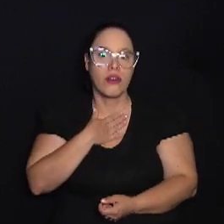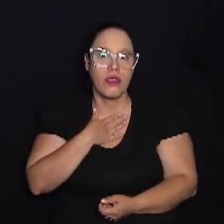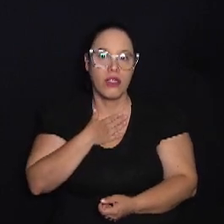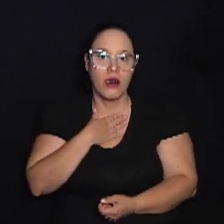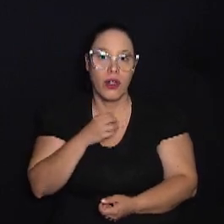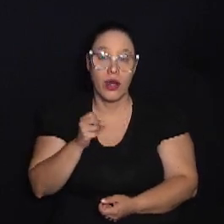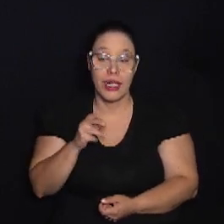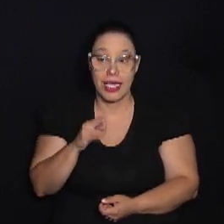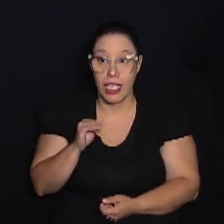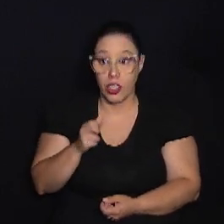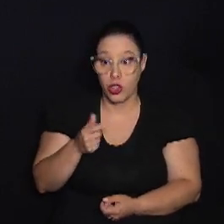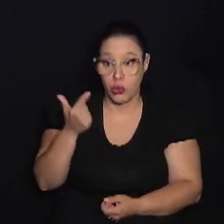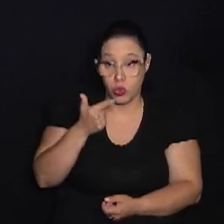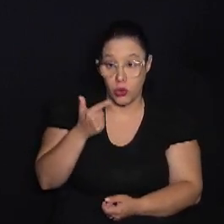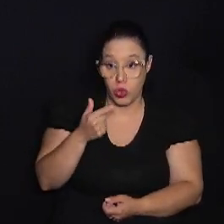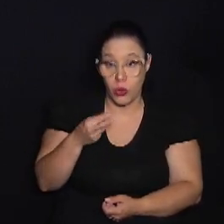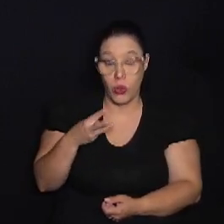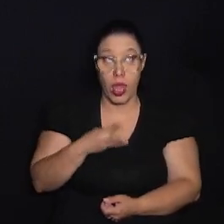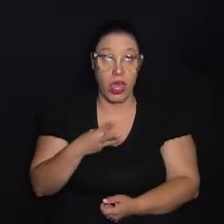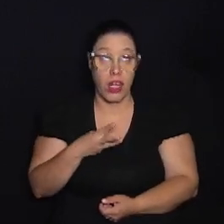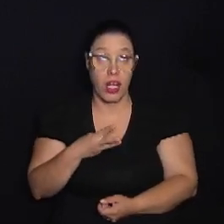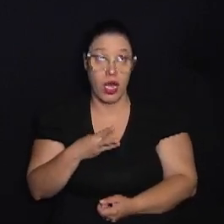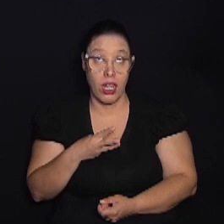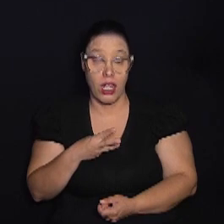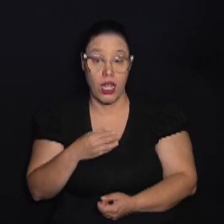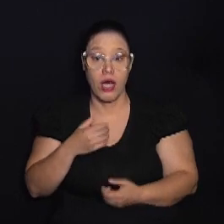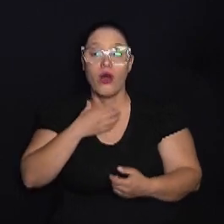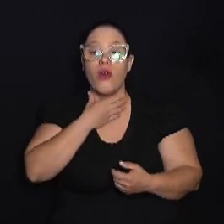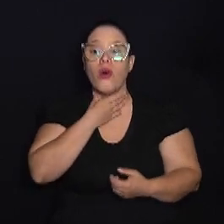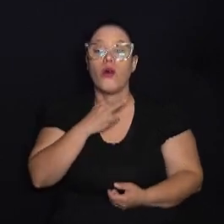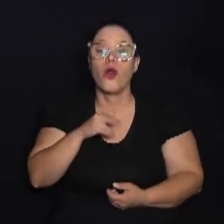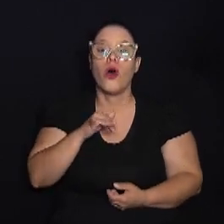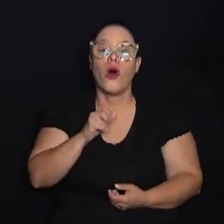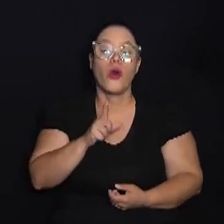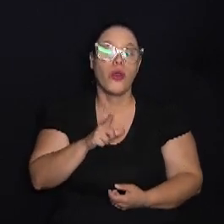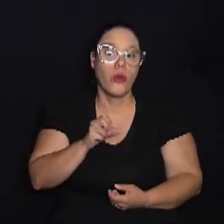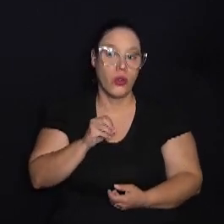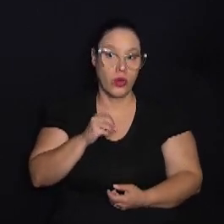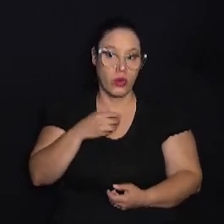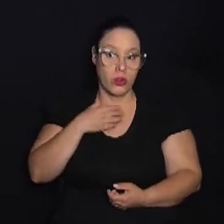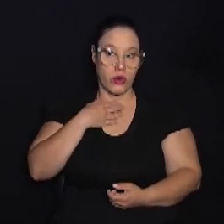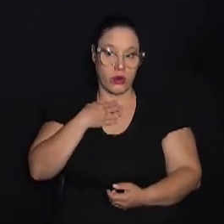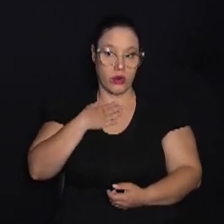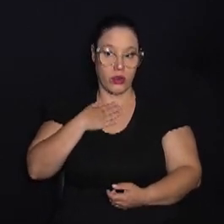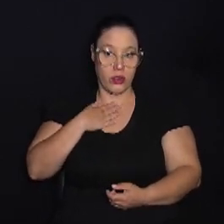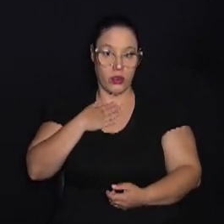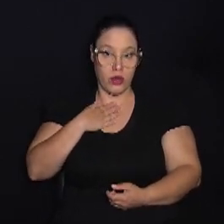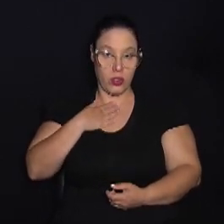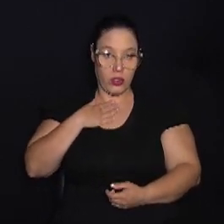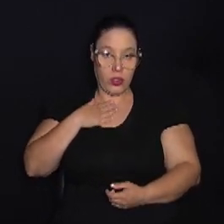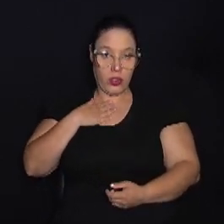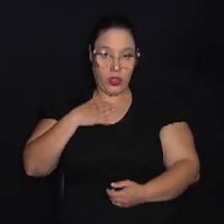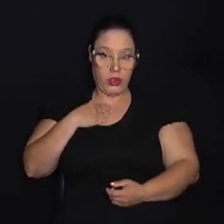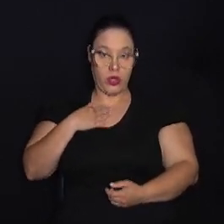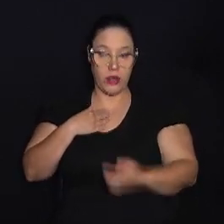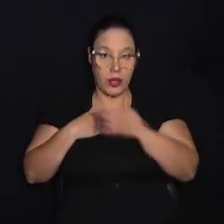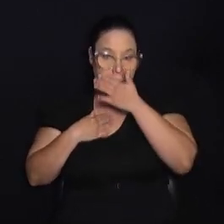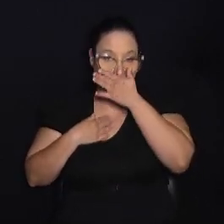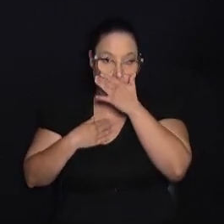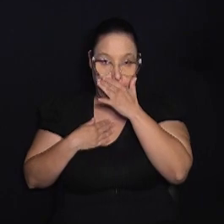lesões maiores, o 3 é quando já aparece nódulo no pescoço, e o 4, normalmente, quando infiltra lesões como o osso